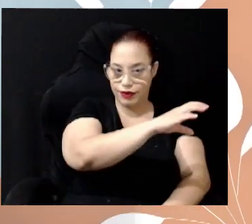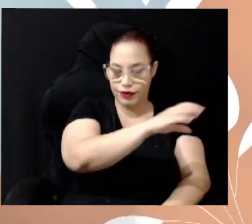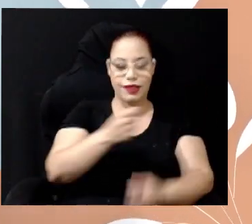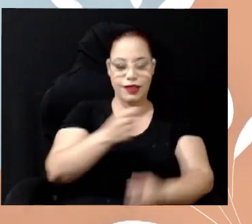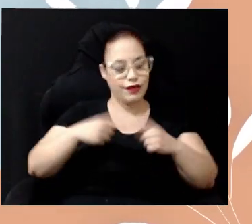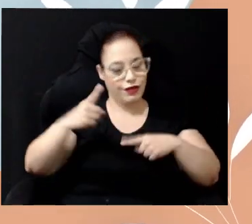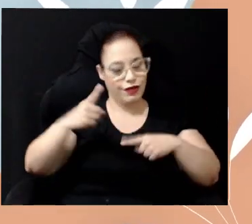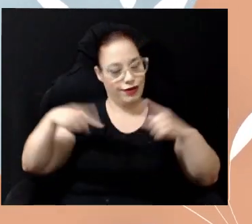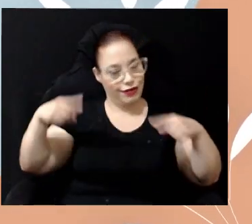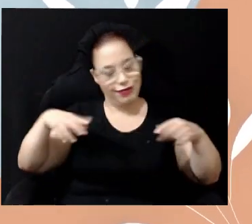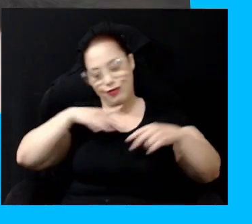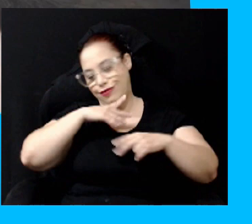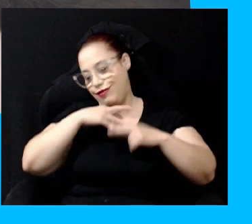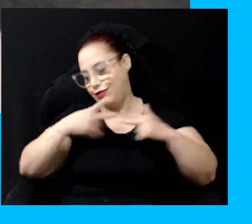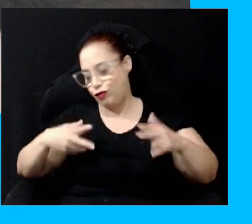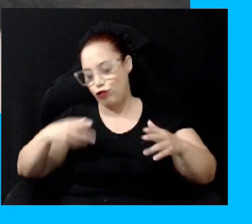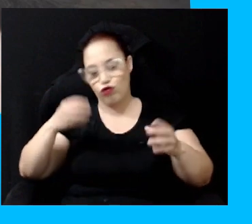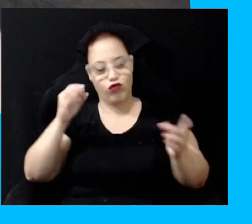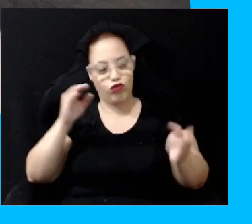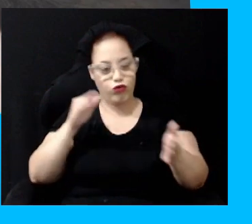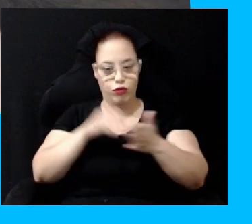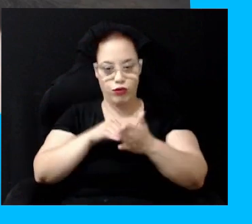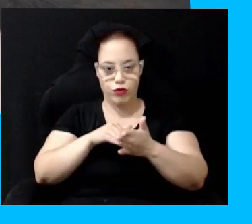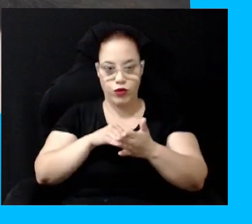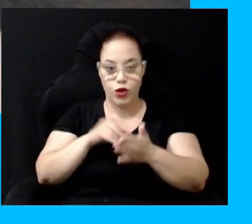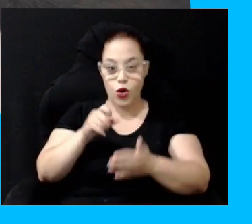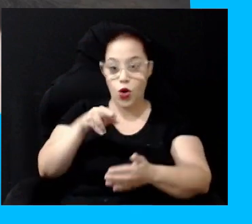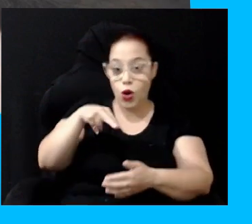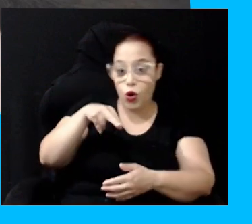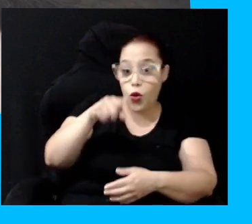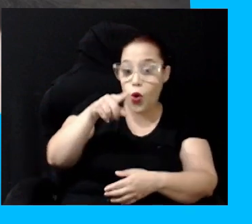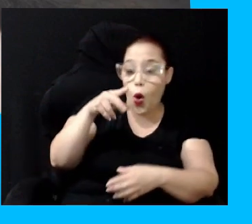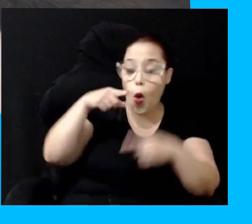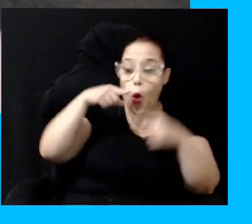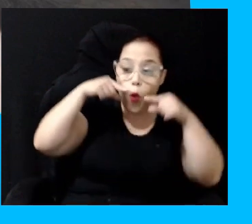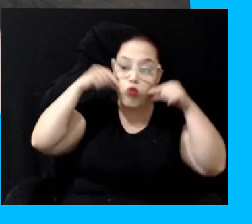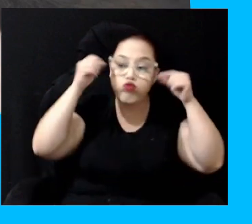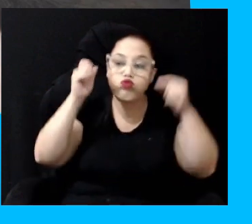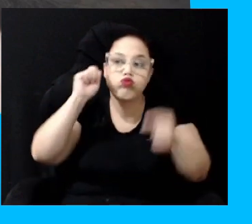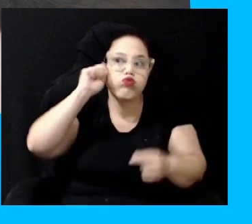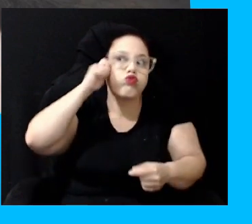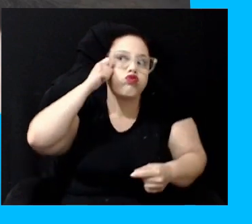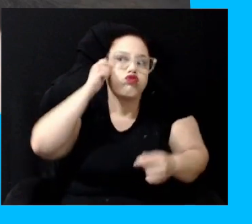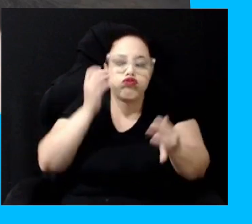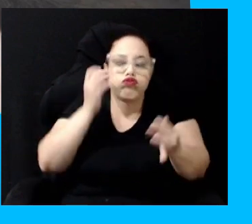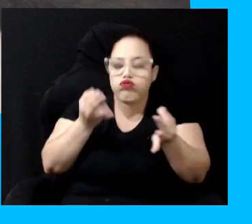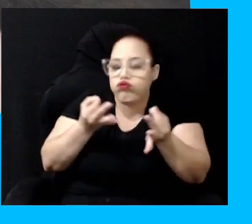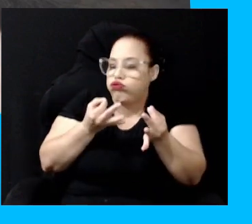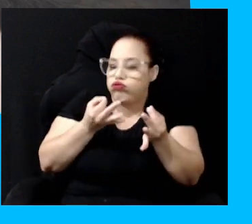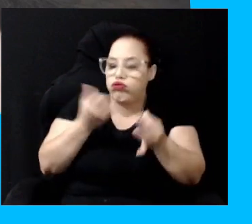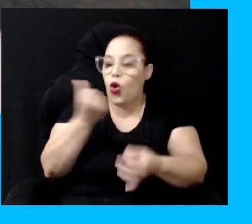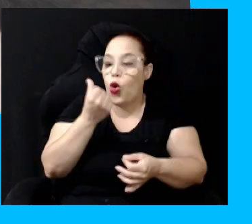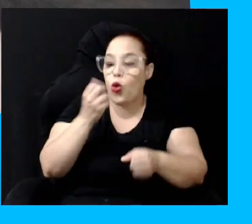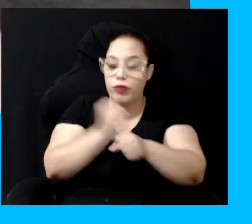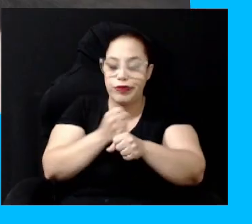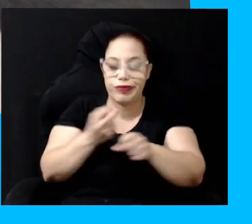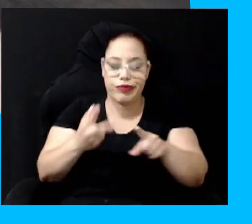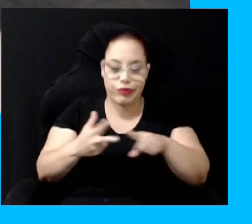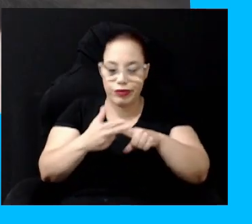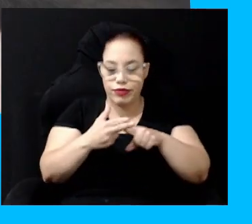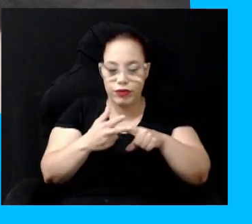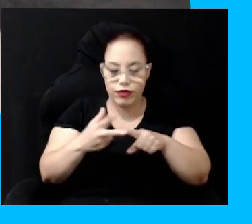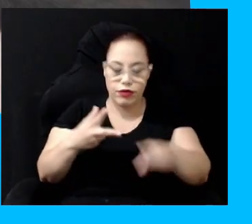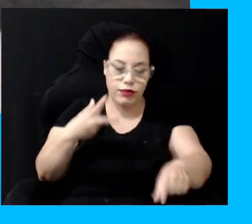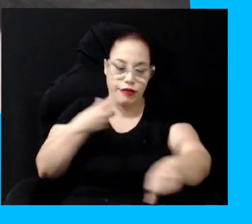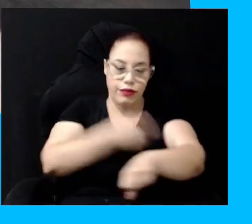animaizinhos prontos para adoção. O Luan é esse gatão preto charmoso. Ele tem 1 ano, já está castrado, vacinado e